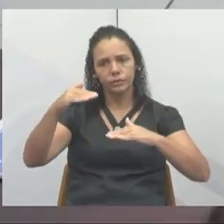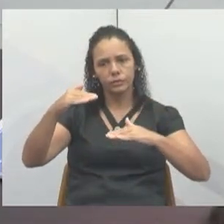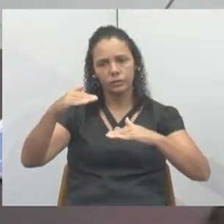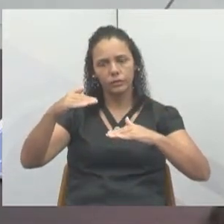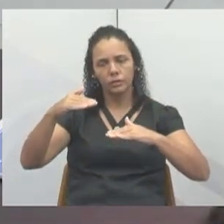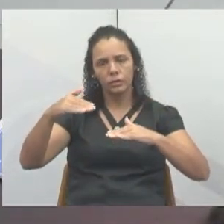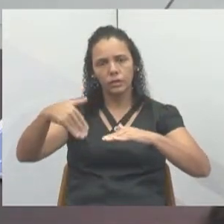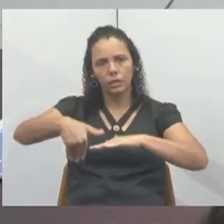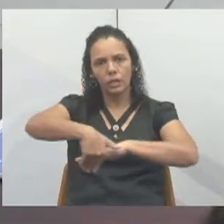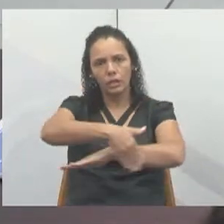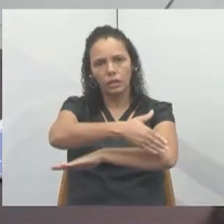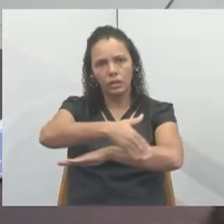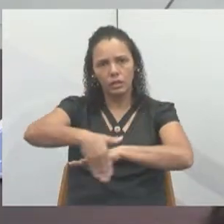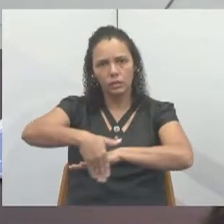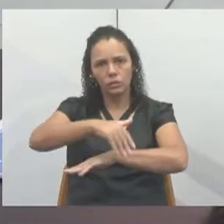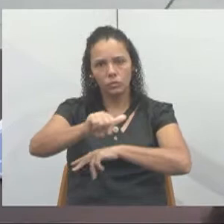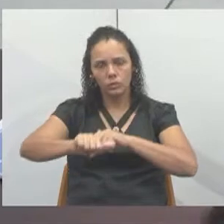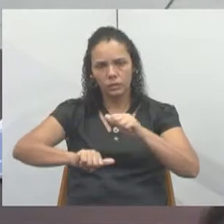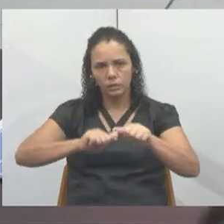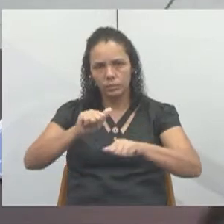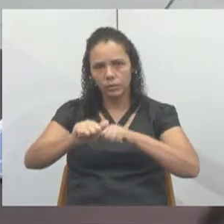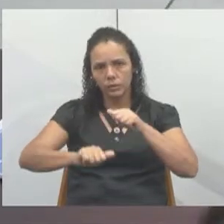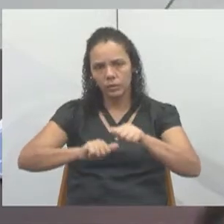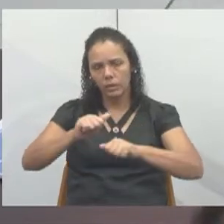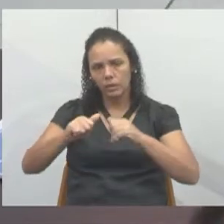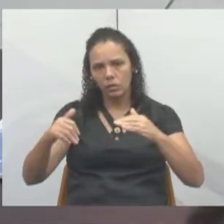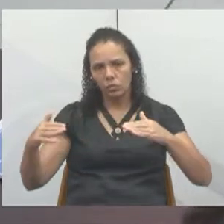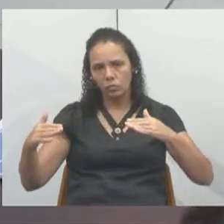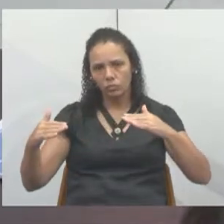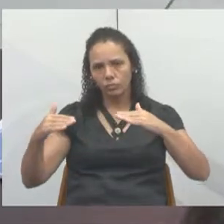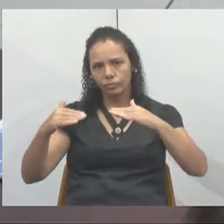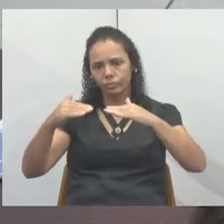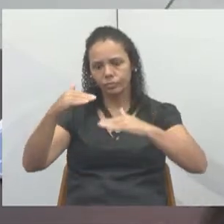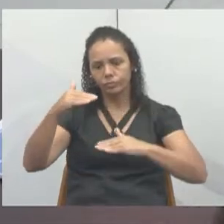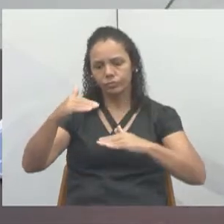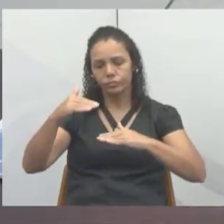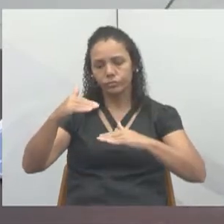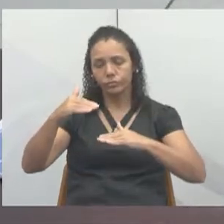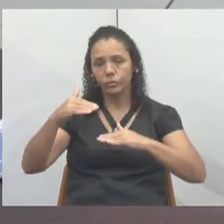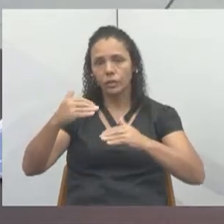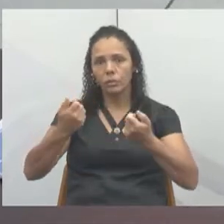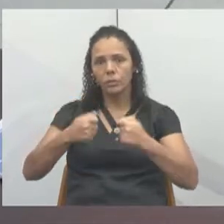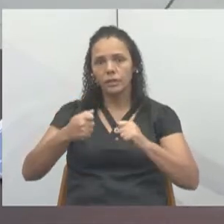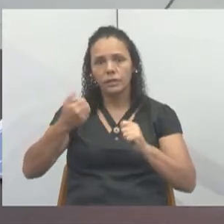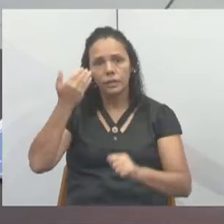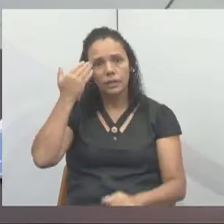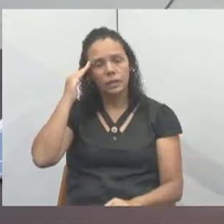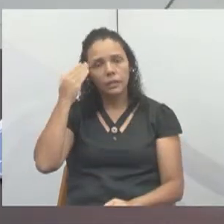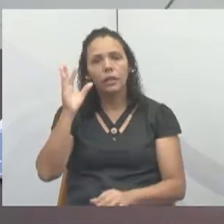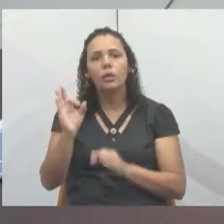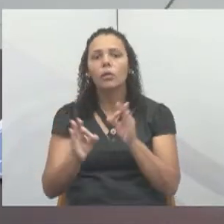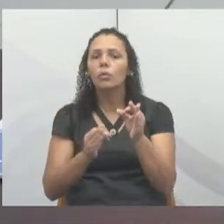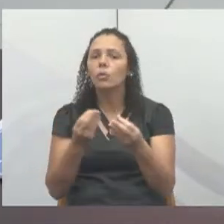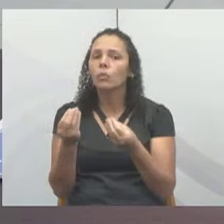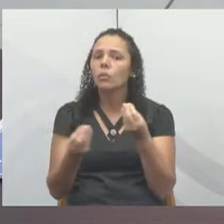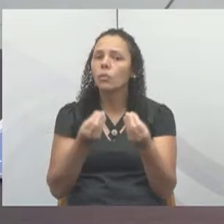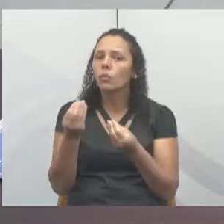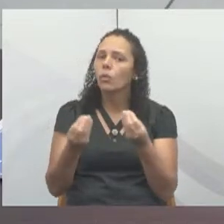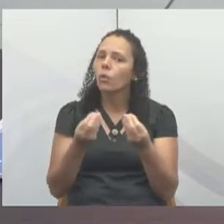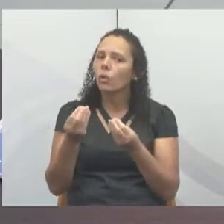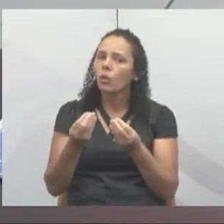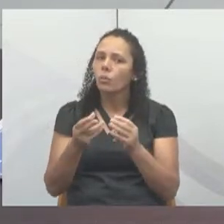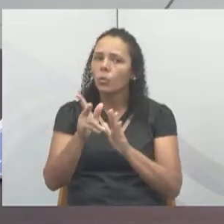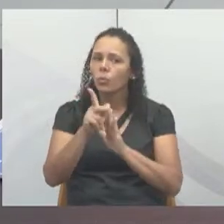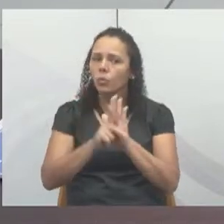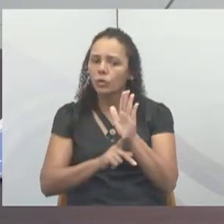Tem pessoas que vão atravessar lá, pode cair. Então precisa saber de que forma que esse projeto foi elaborado, se realmente essa empresa está cumprindo